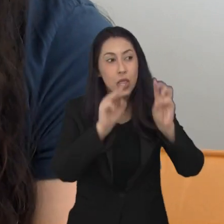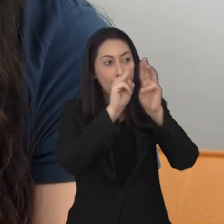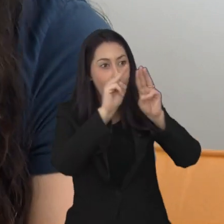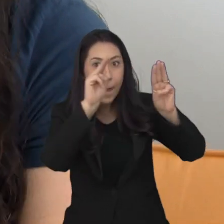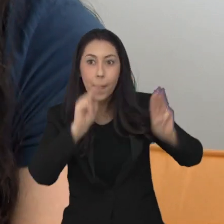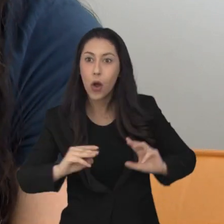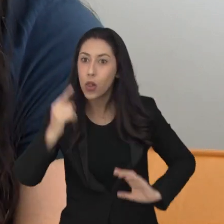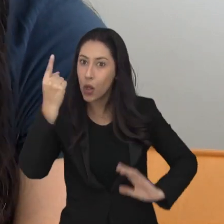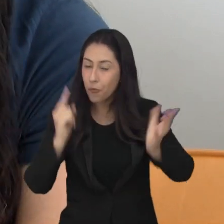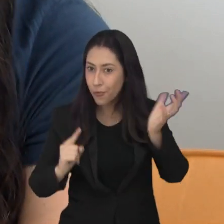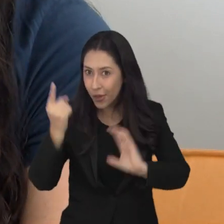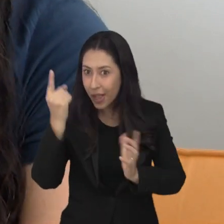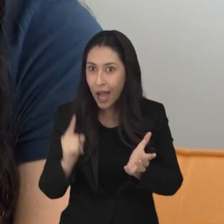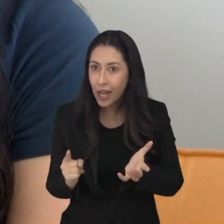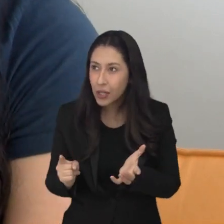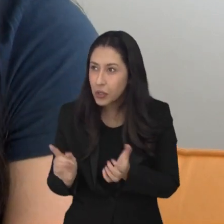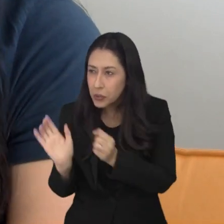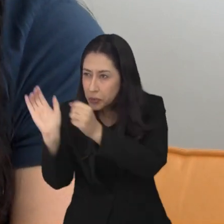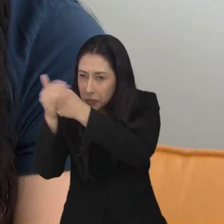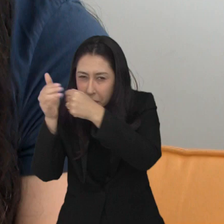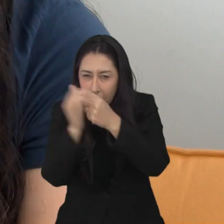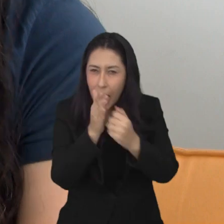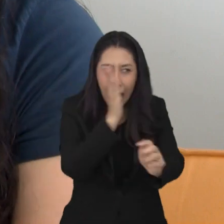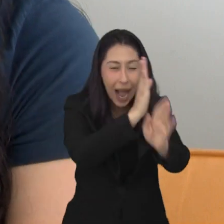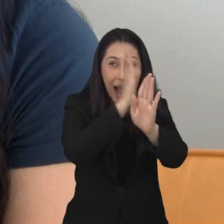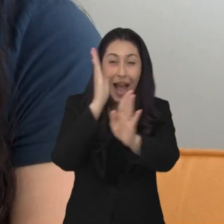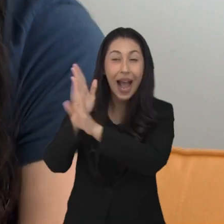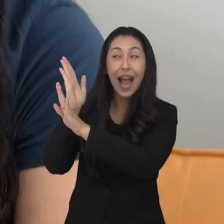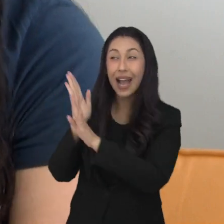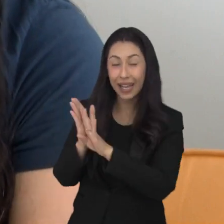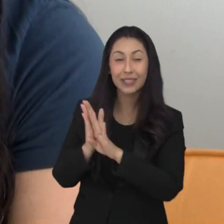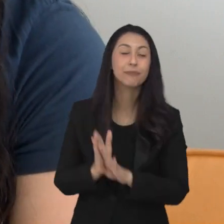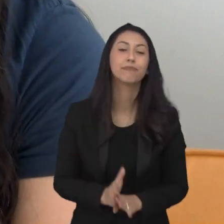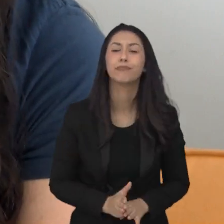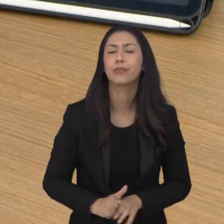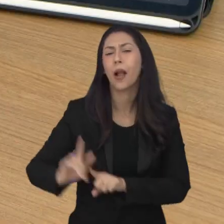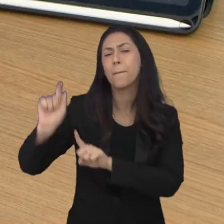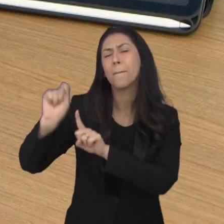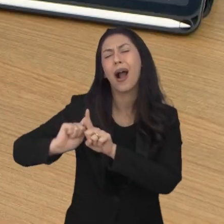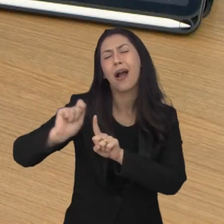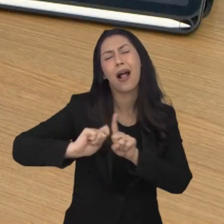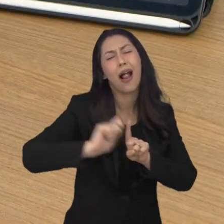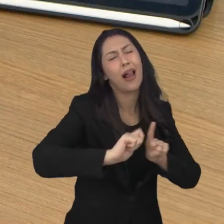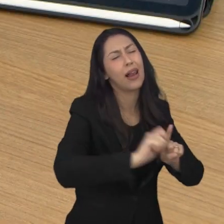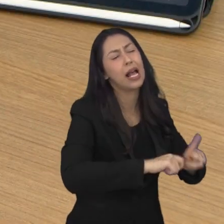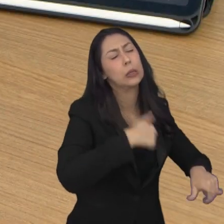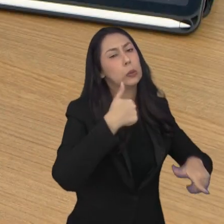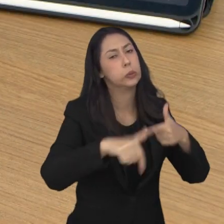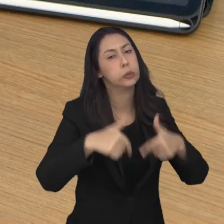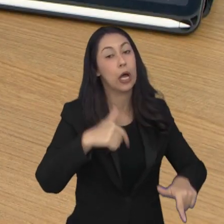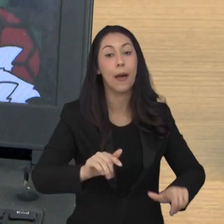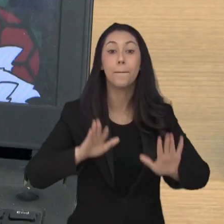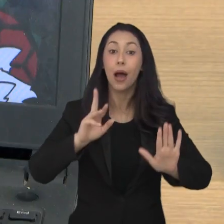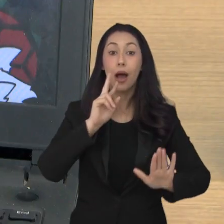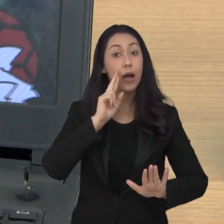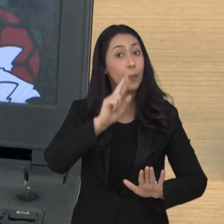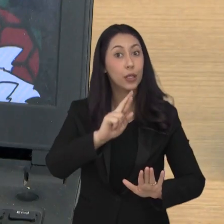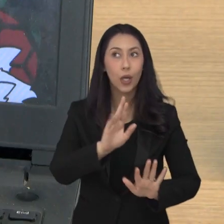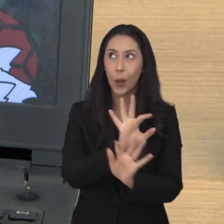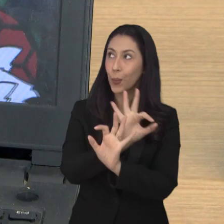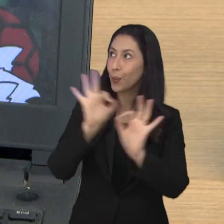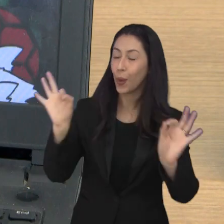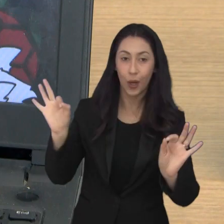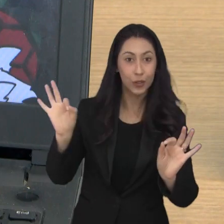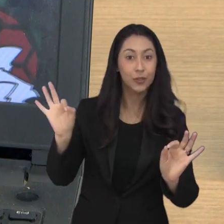Folclore do Parque, elas aparecem espalhadas pelo jogo para trazer um pouco essas curiosidades também. Foram meses de muito trabalho, mas o